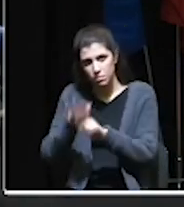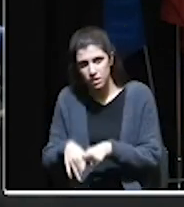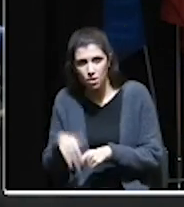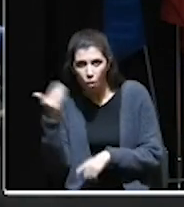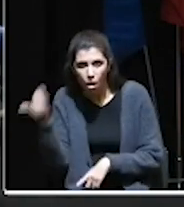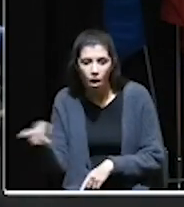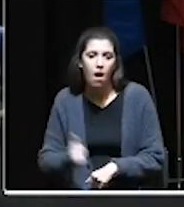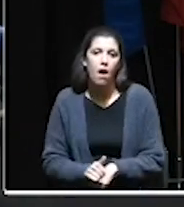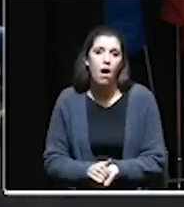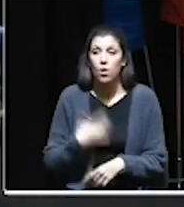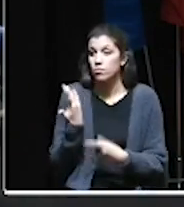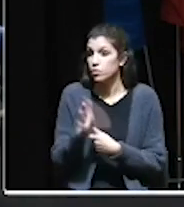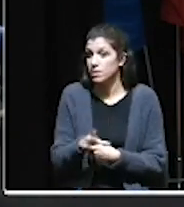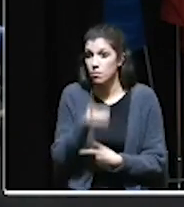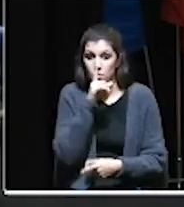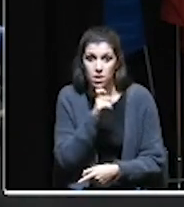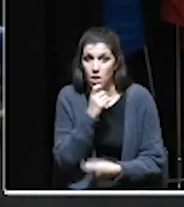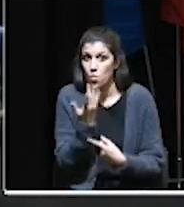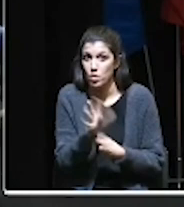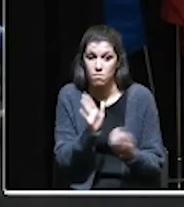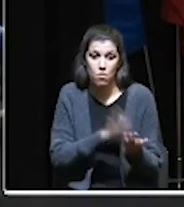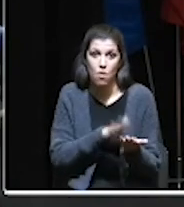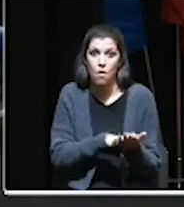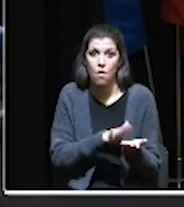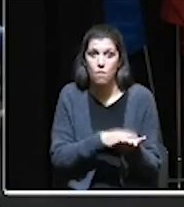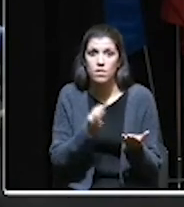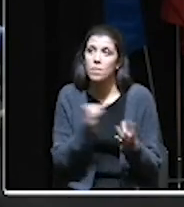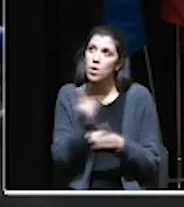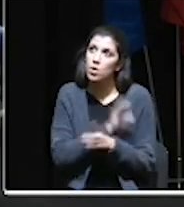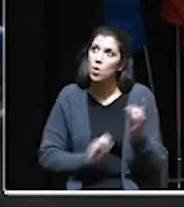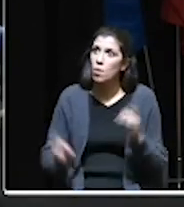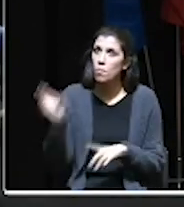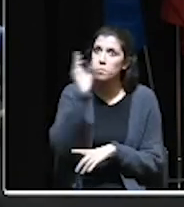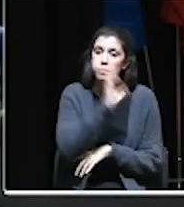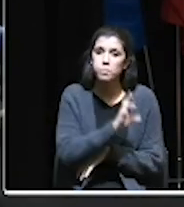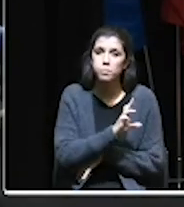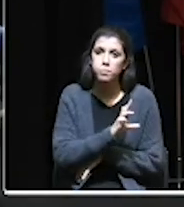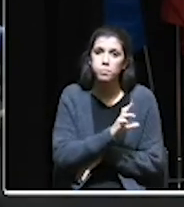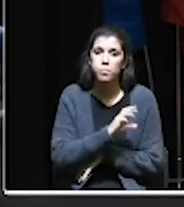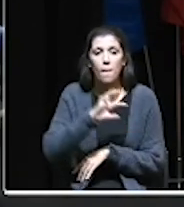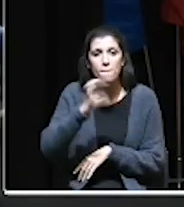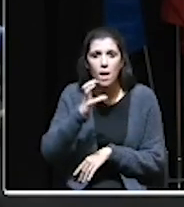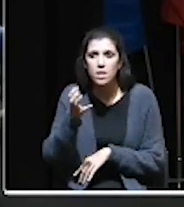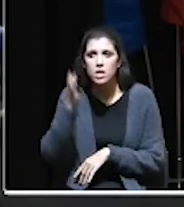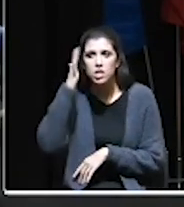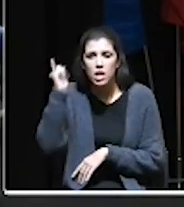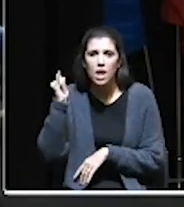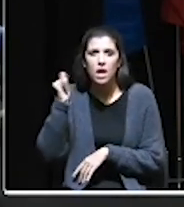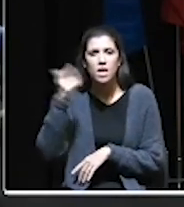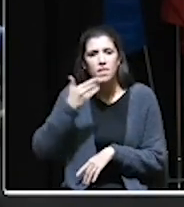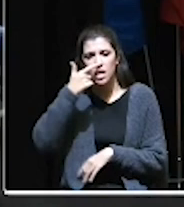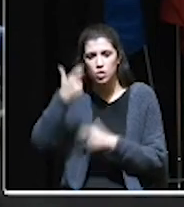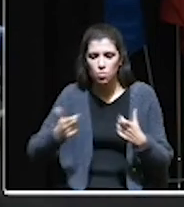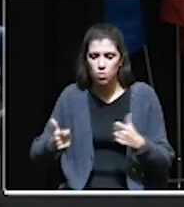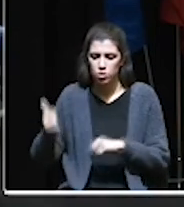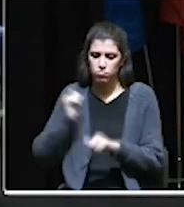aquilo que se passa no Qatar, que é um exemplo muito óbvio, mas também na Europa há cada vez mais países que retrocedem nos direitos humanos e